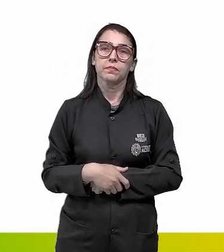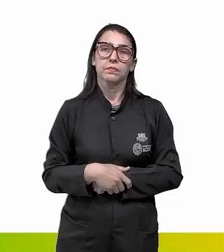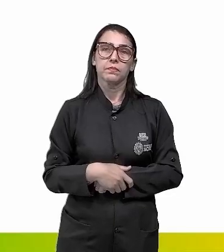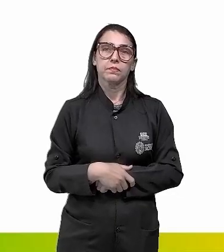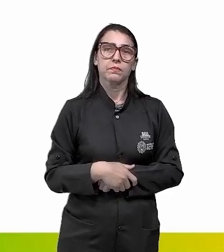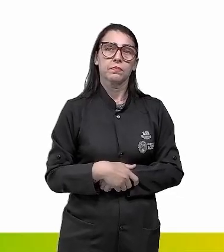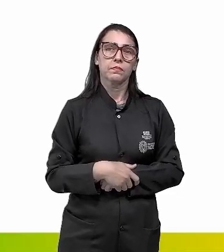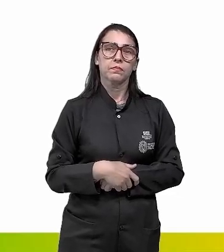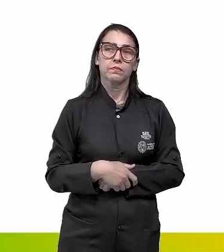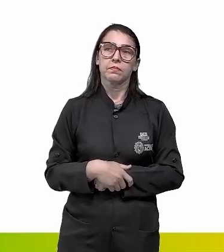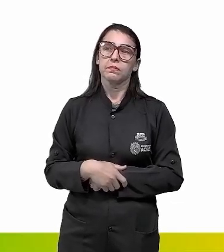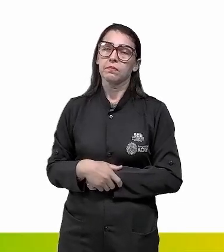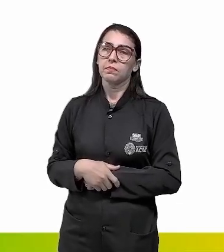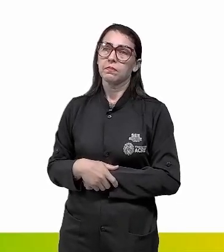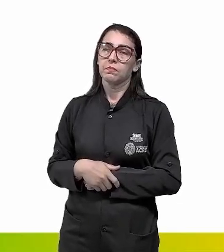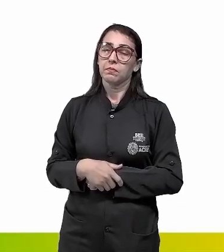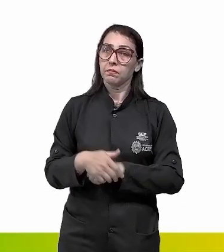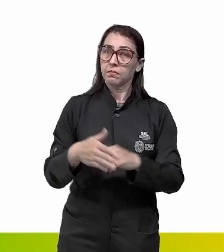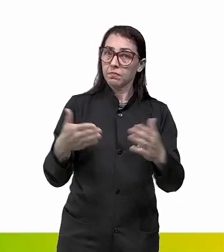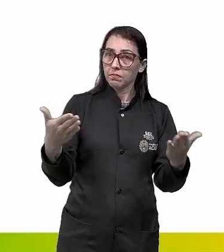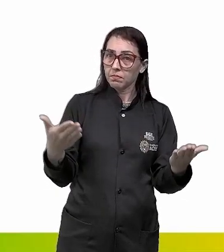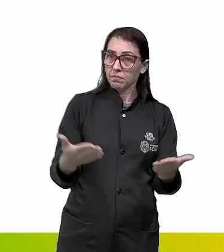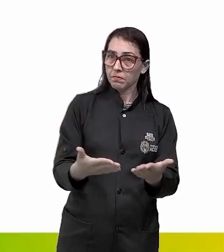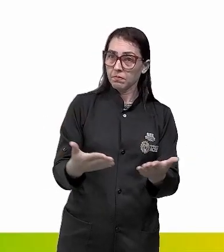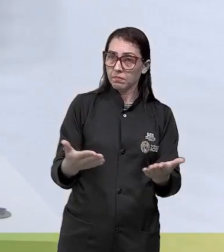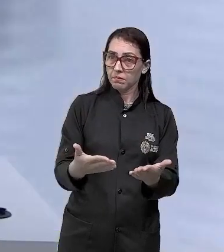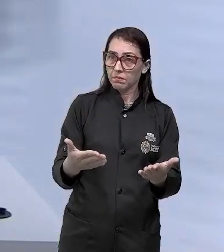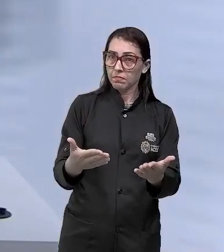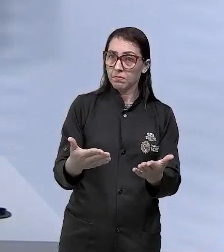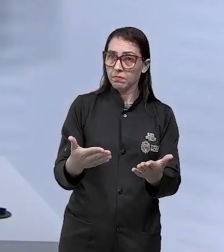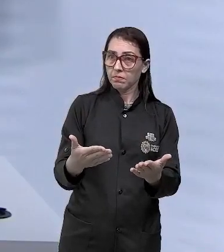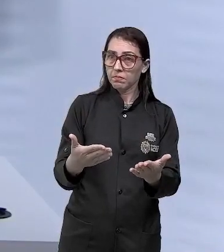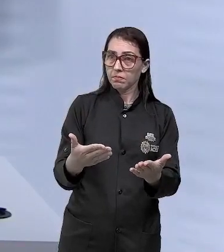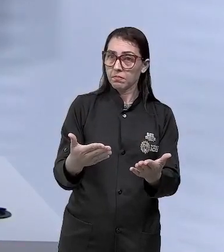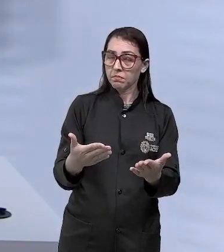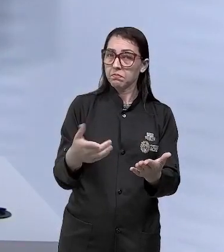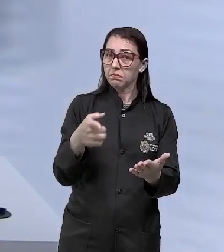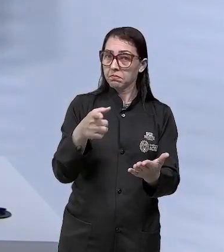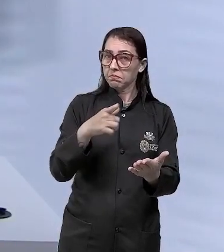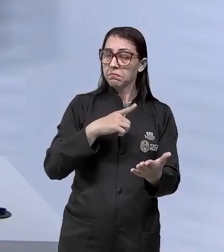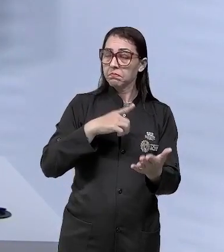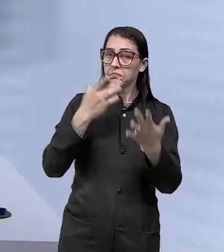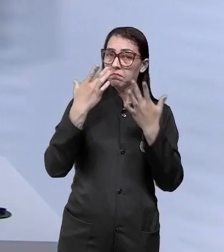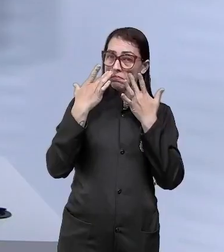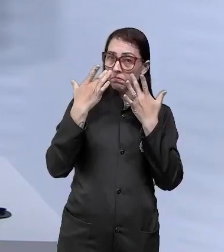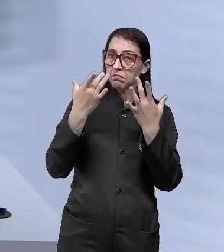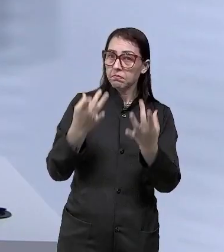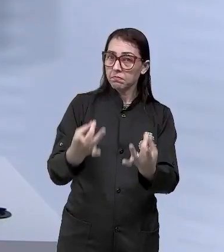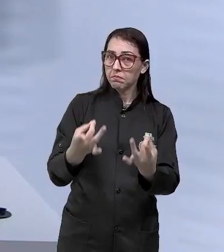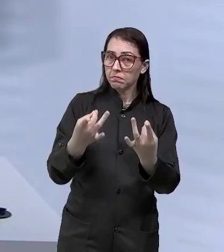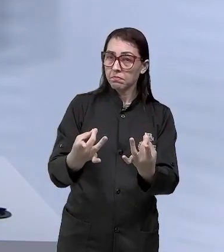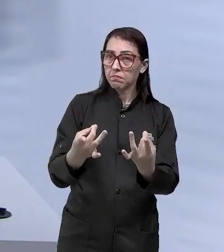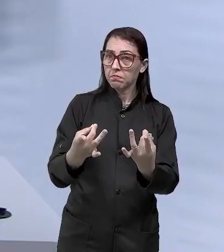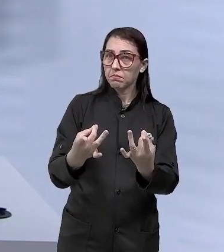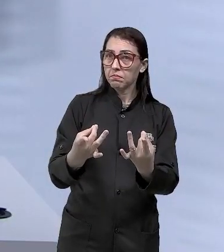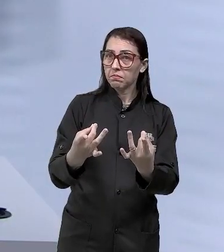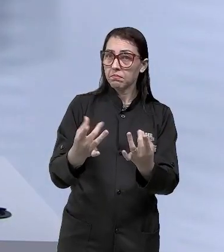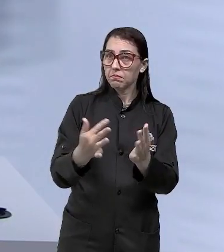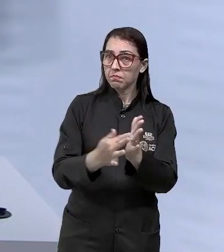Pois bem, agora eu espero que você tenha observado que a